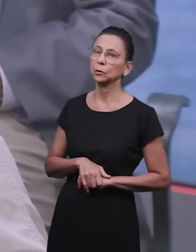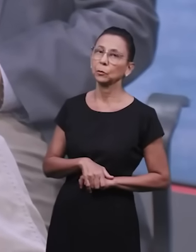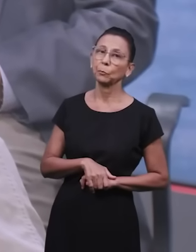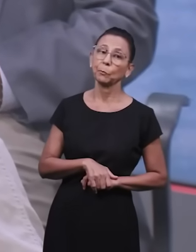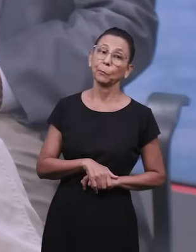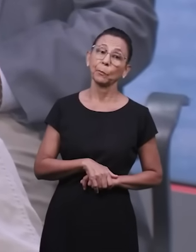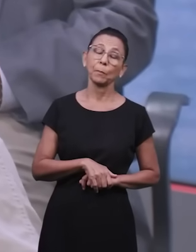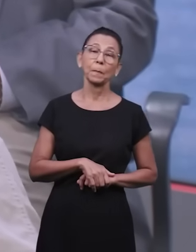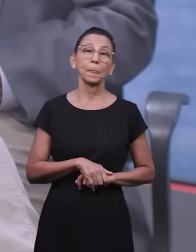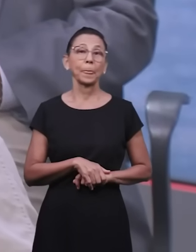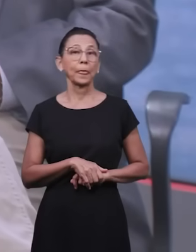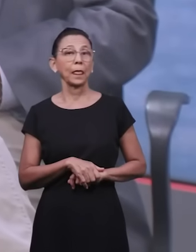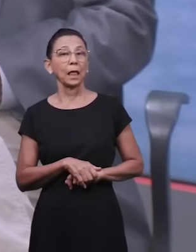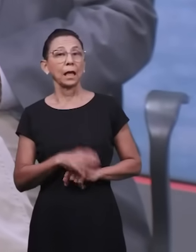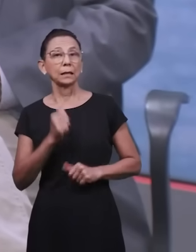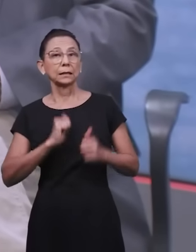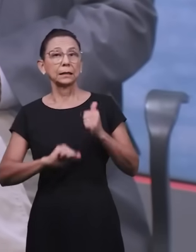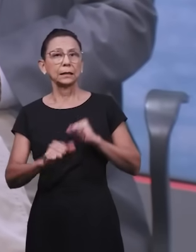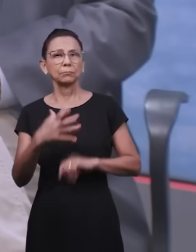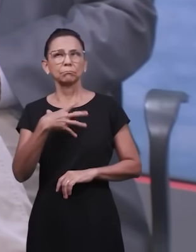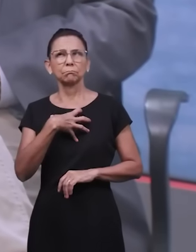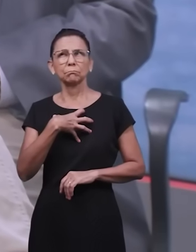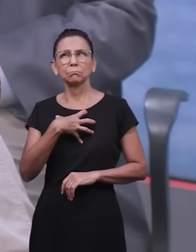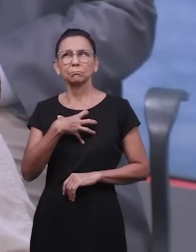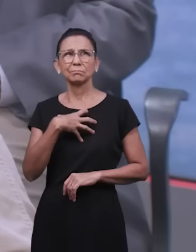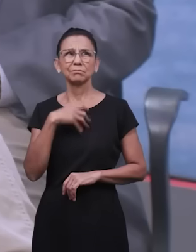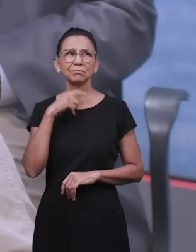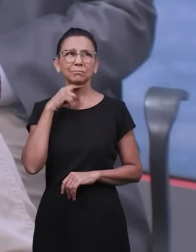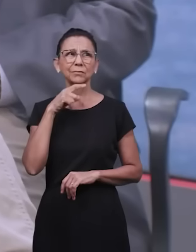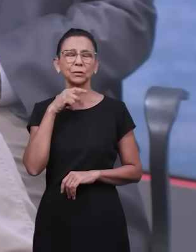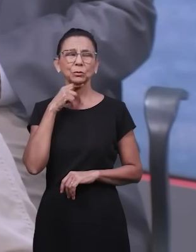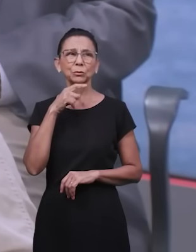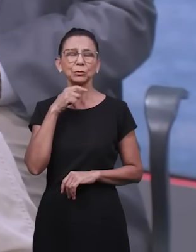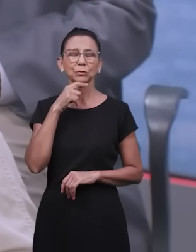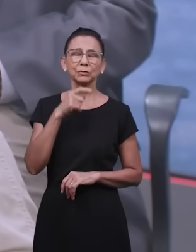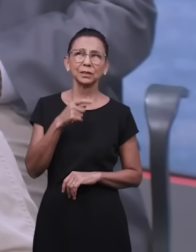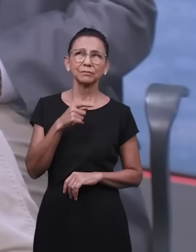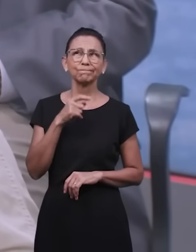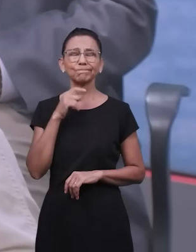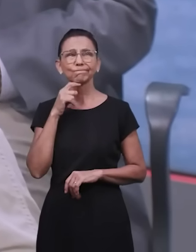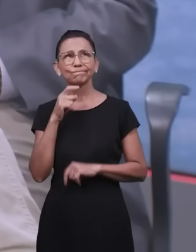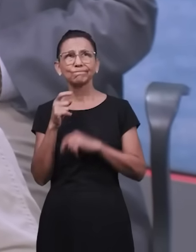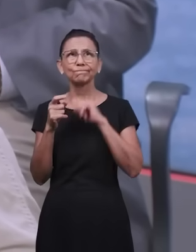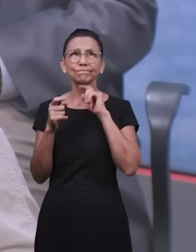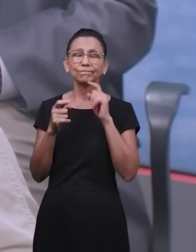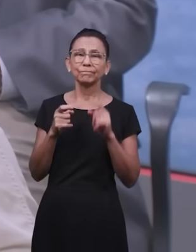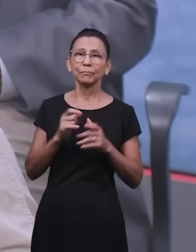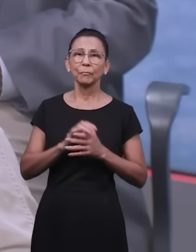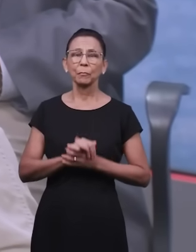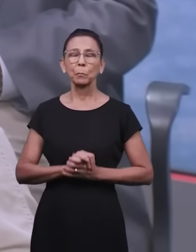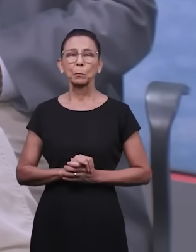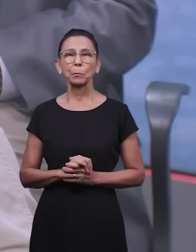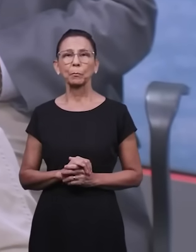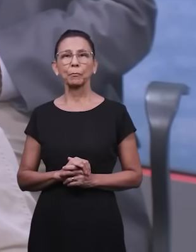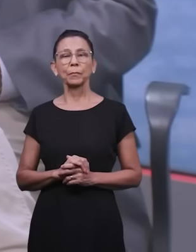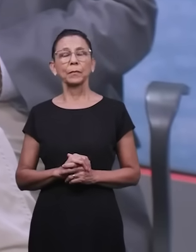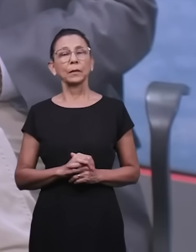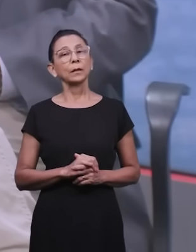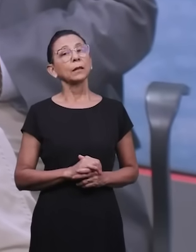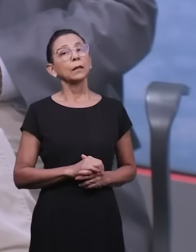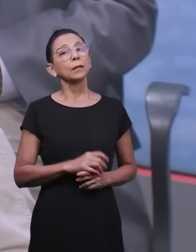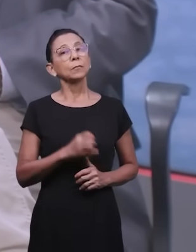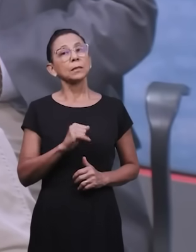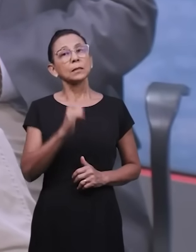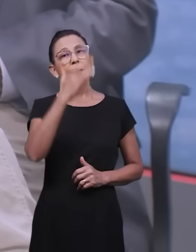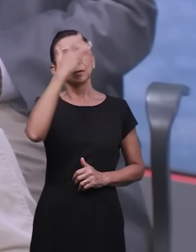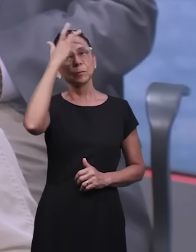uma ameaça, uma sensação de insegurança. Se a pessoa tem um apoio, né, se ela está segura em